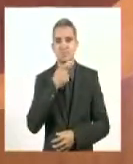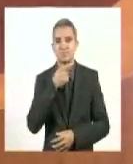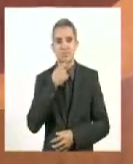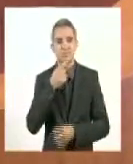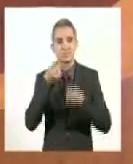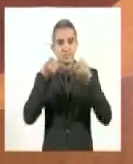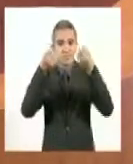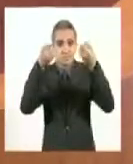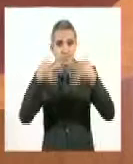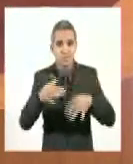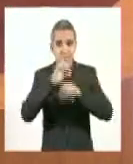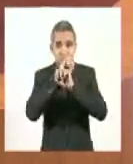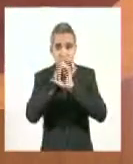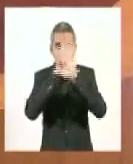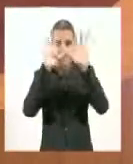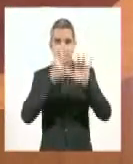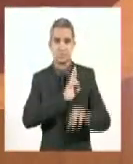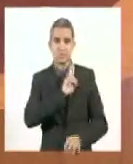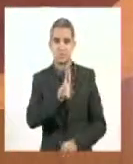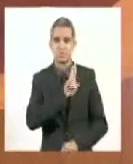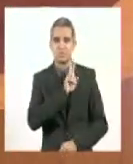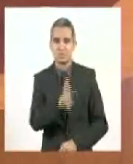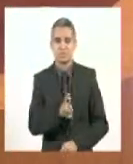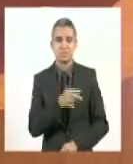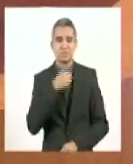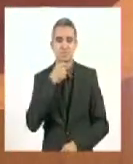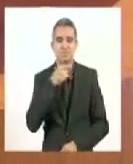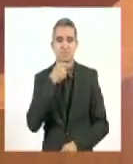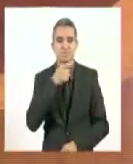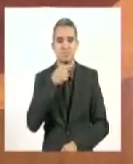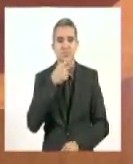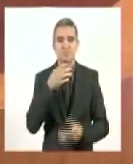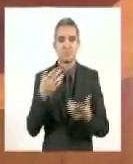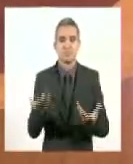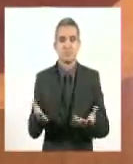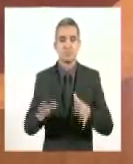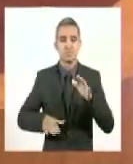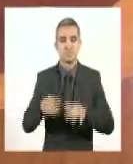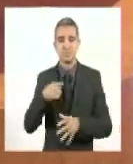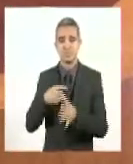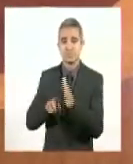responder a um questionamento, deputado Edilásio, que façamos aqui.